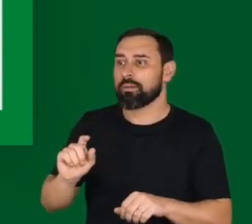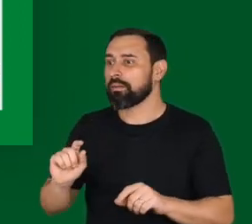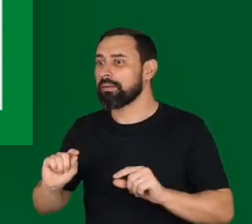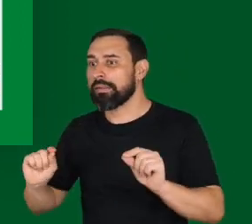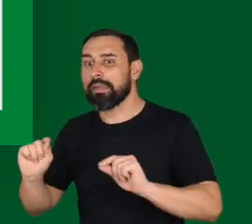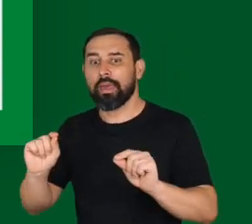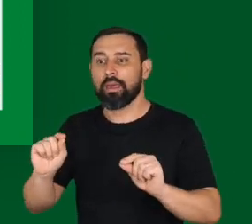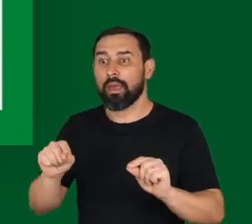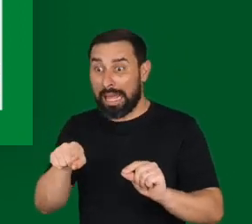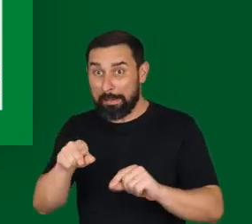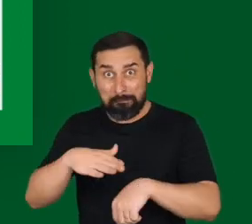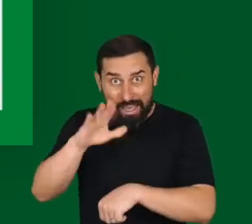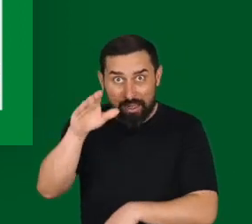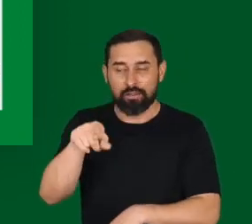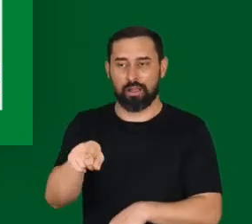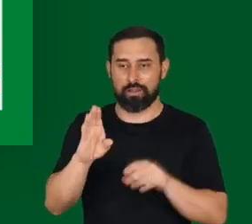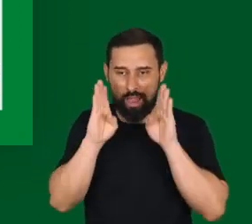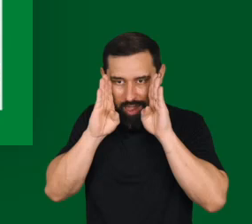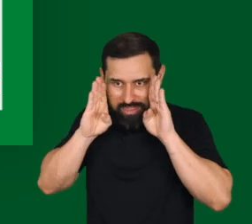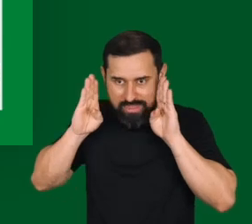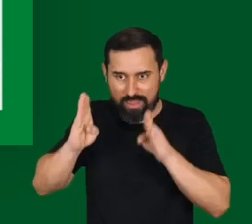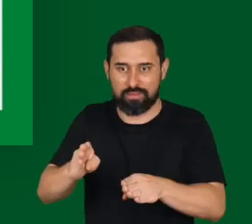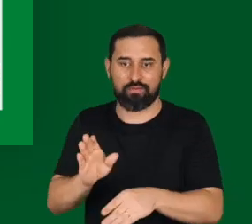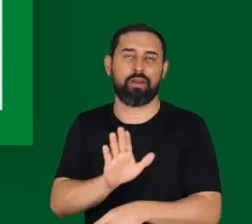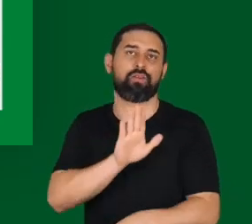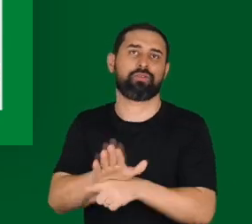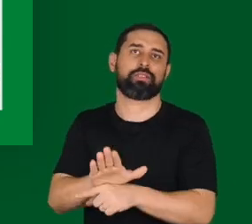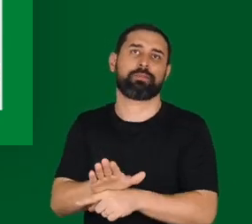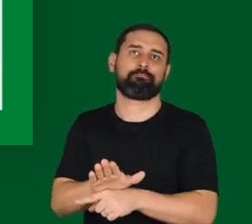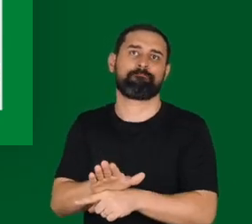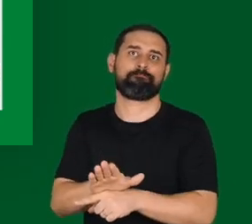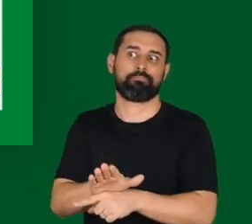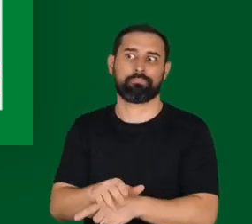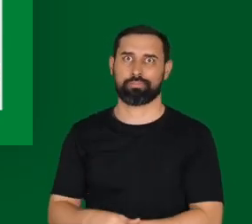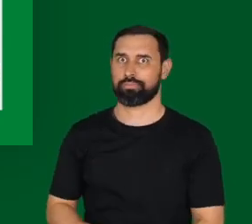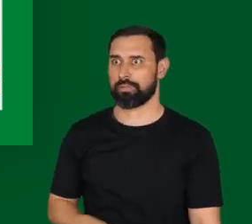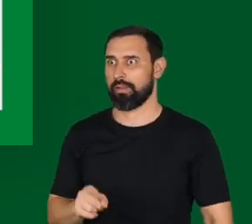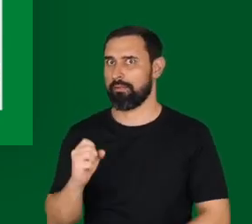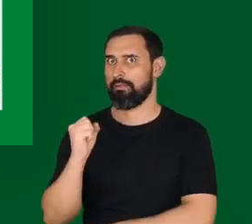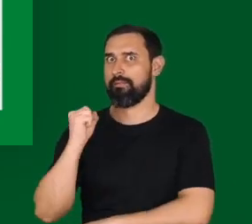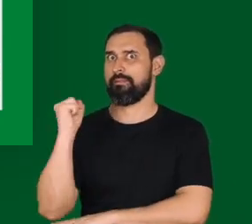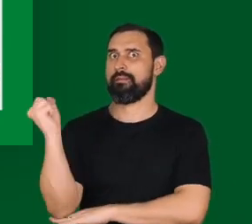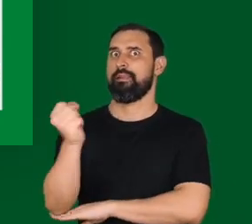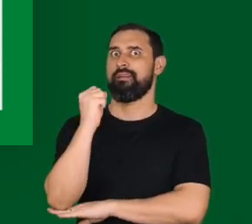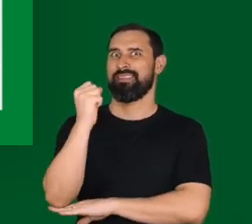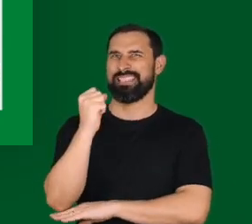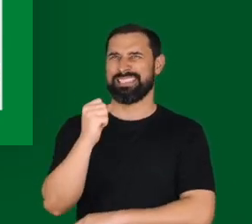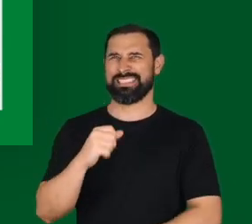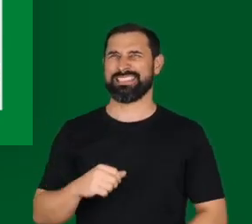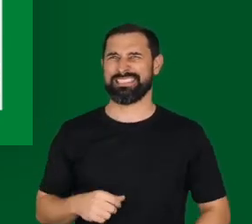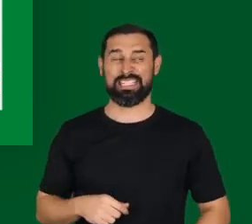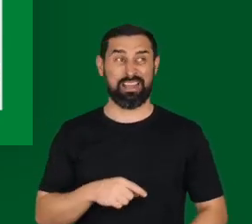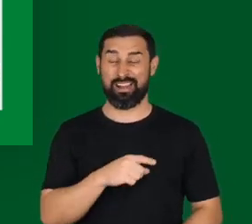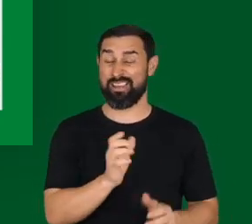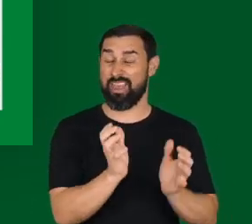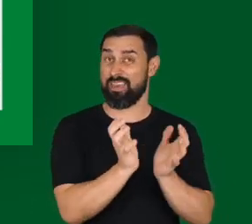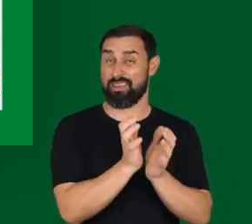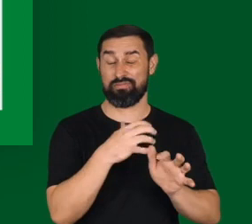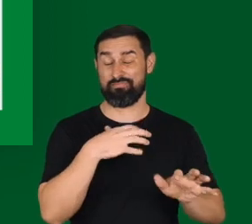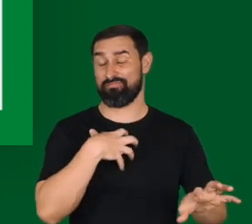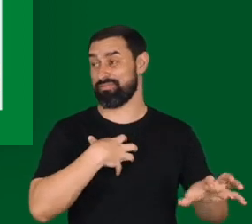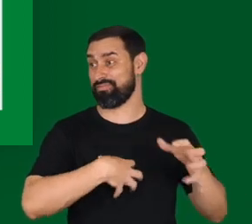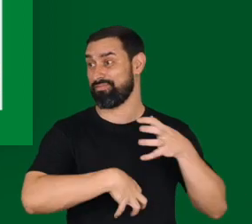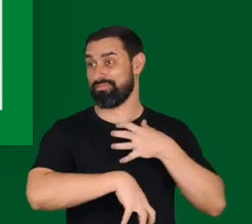maior atendimento e a melhor avaliação aí. Então, realmente é uma cena caótica e a gente se coloca no lugar